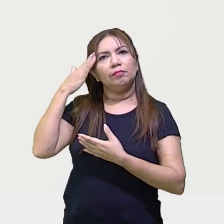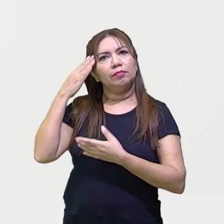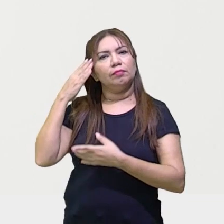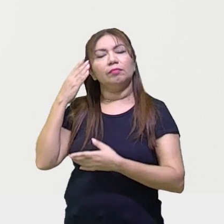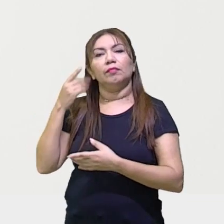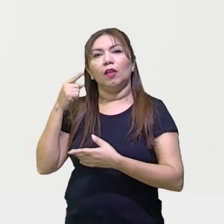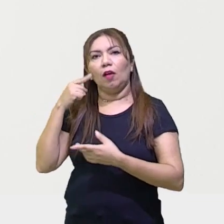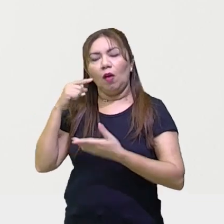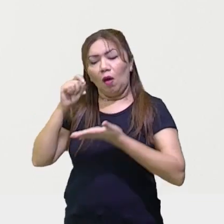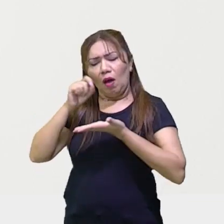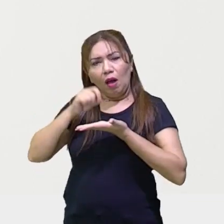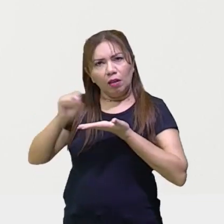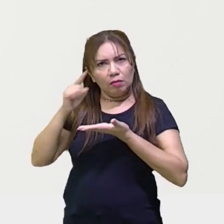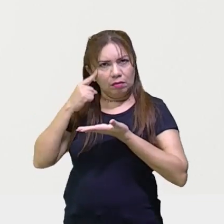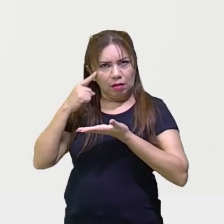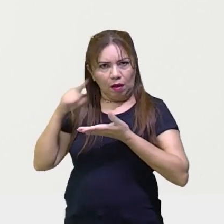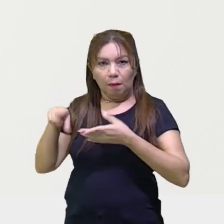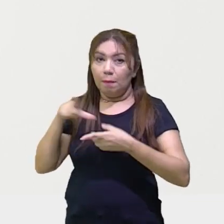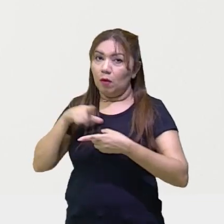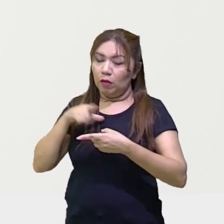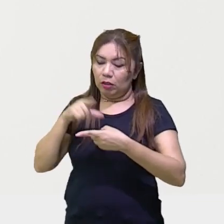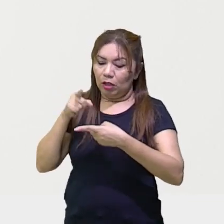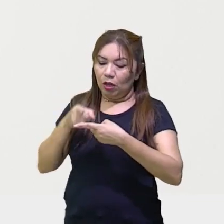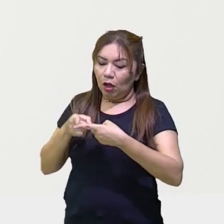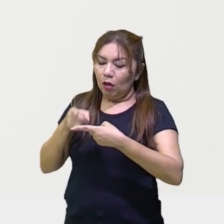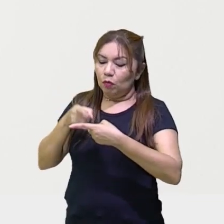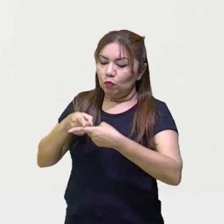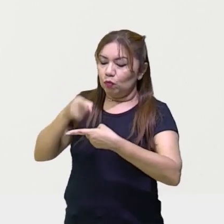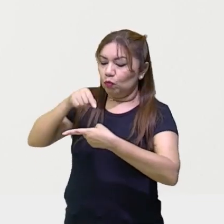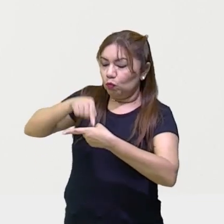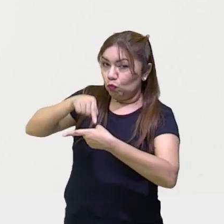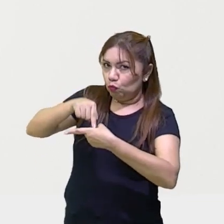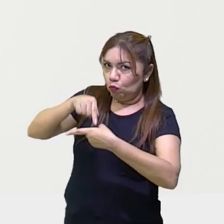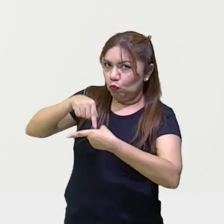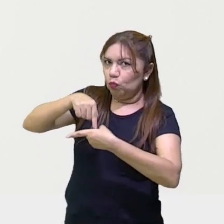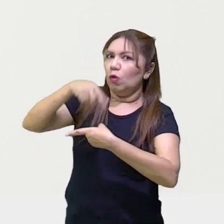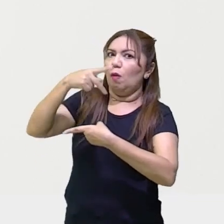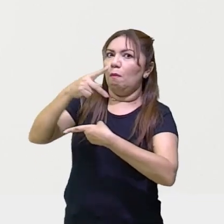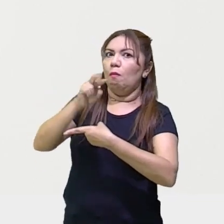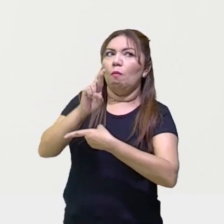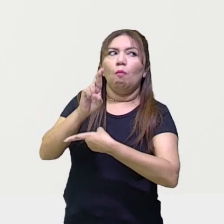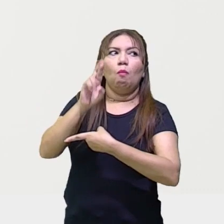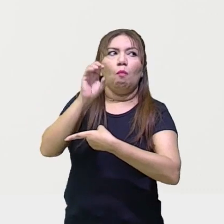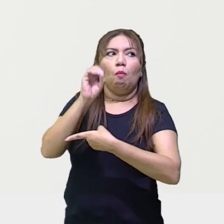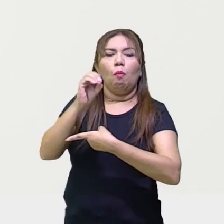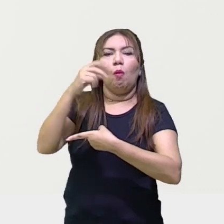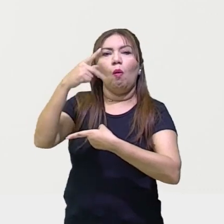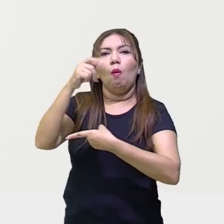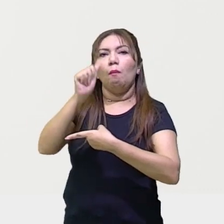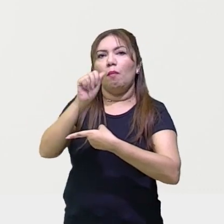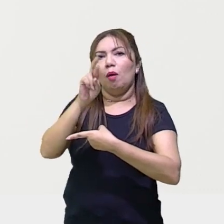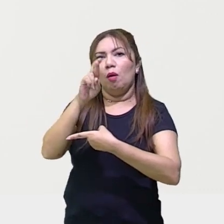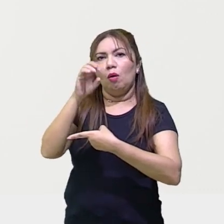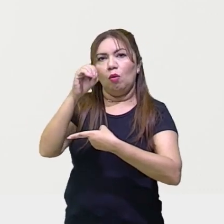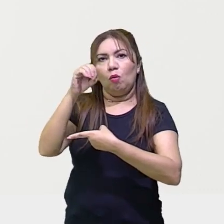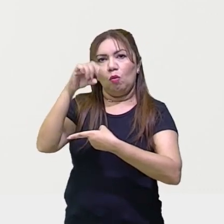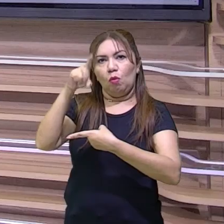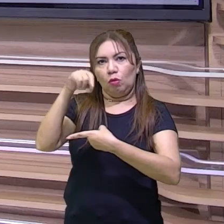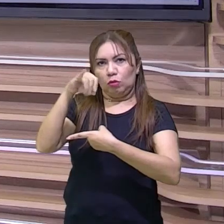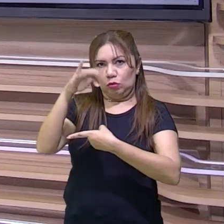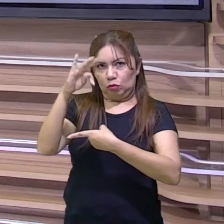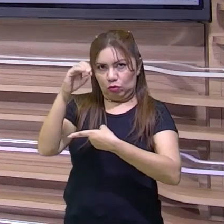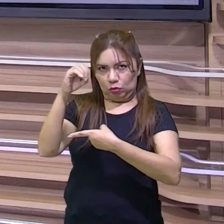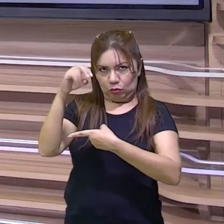a proparoxítona, ela é uma regra geral. Ela me diz que todas são acentuadas, então ela é mais fácil. Então, deixa eu dar umas dicas para vocês